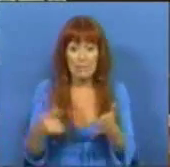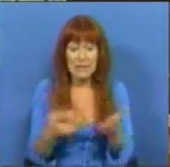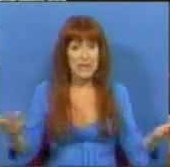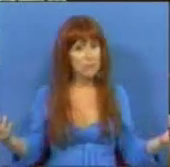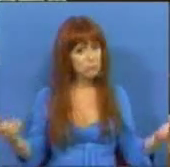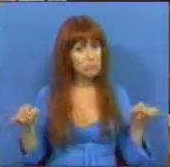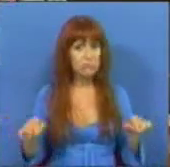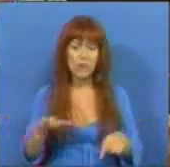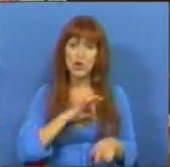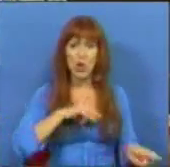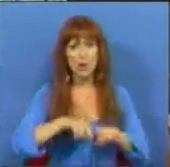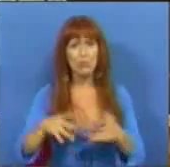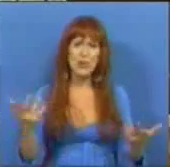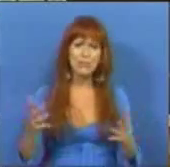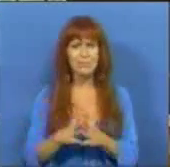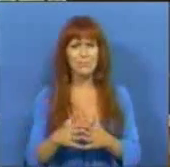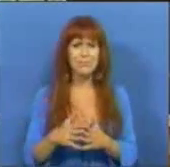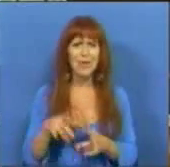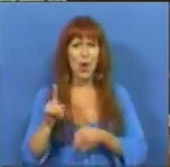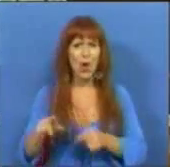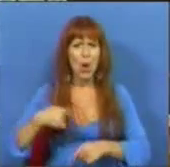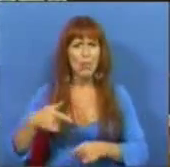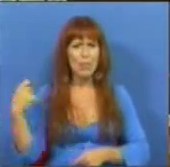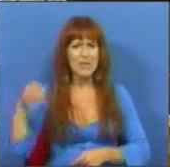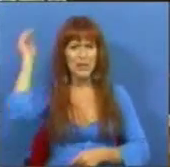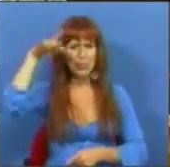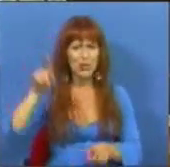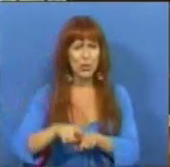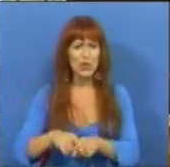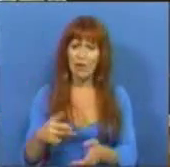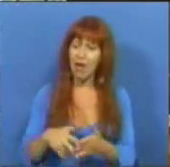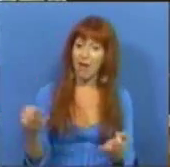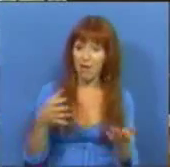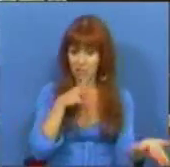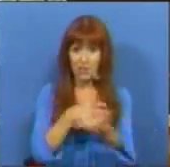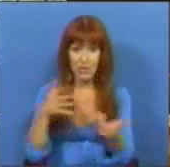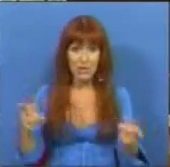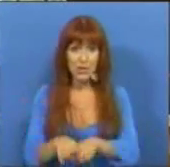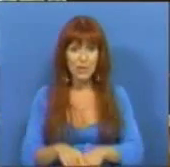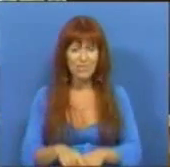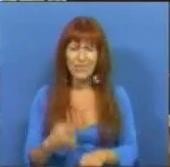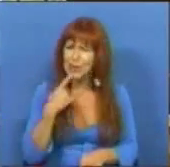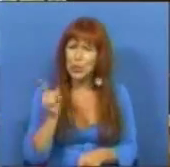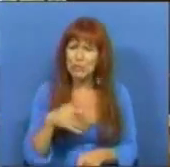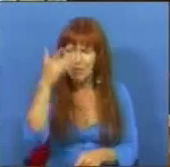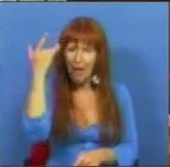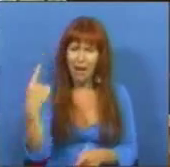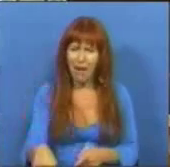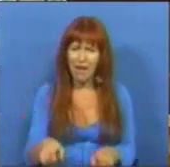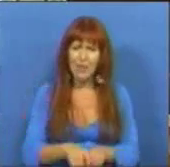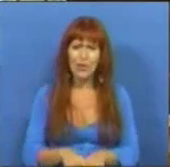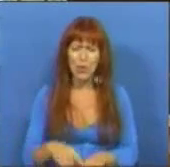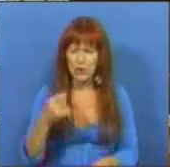necessidade. E, senhores deputados, não foi o próprio Presidente da República que reconheceu isso? Não se entende facilmente